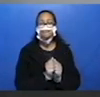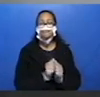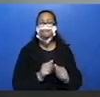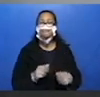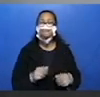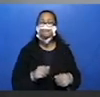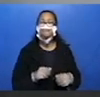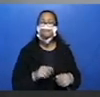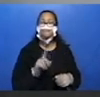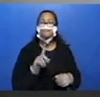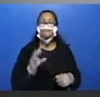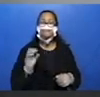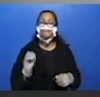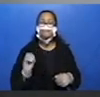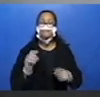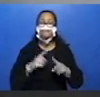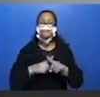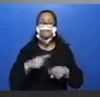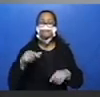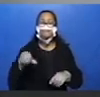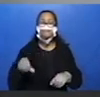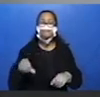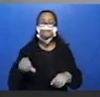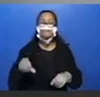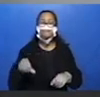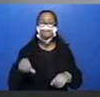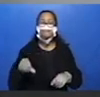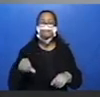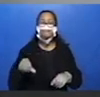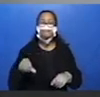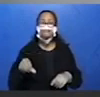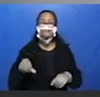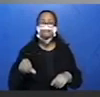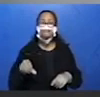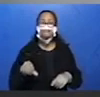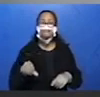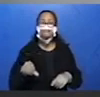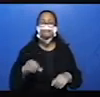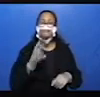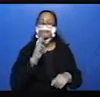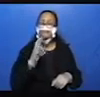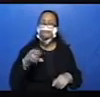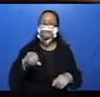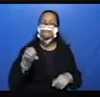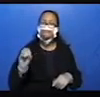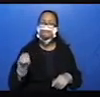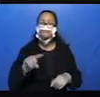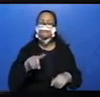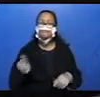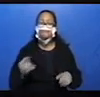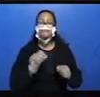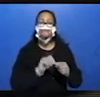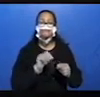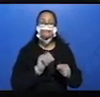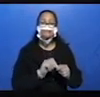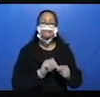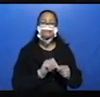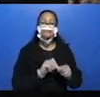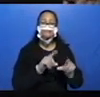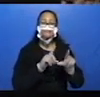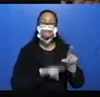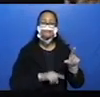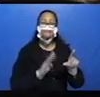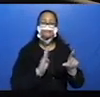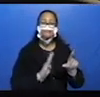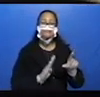lá, 10 vezes 9, 90. Vocês vão fazer o B, o C e colocar no nosso quadro